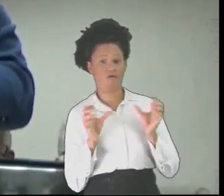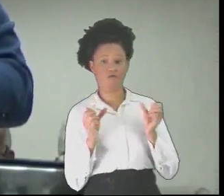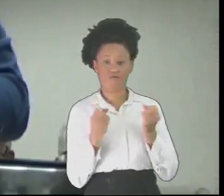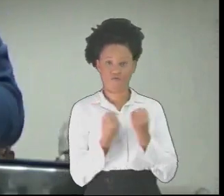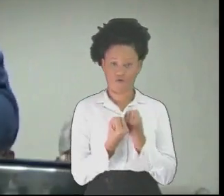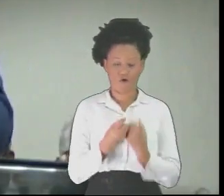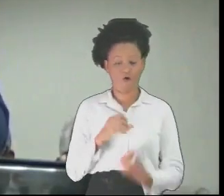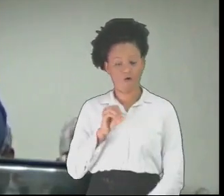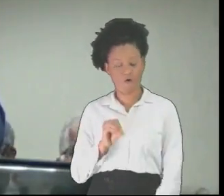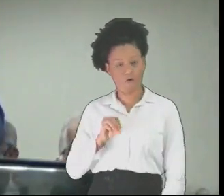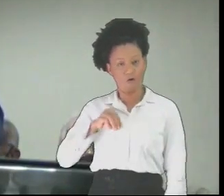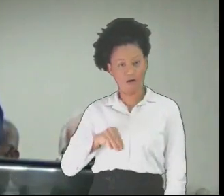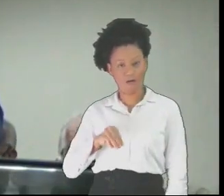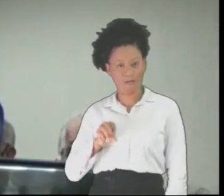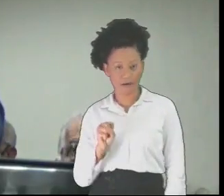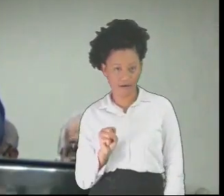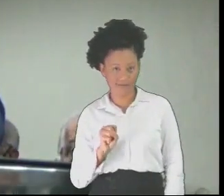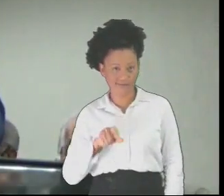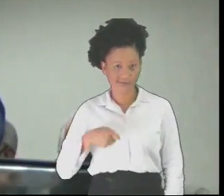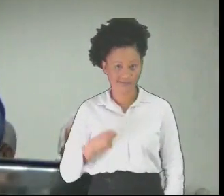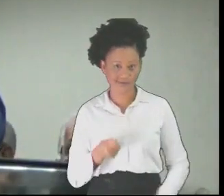OMS.